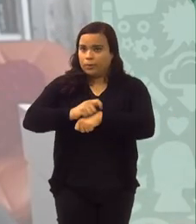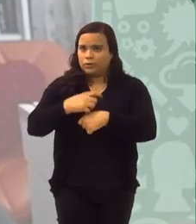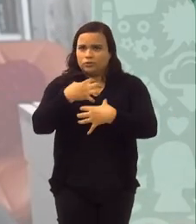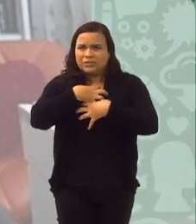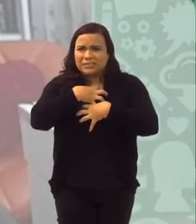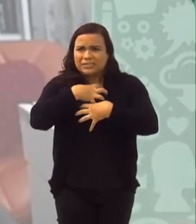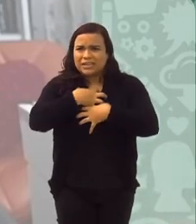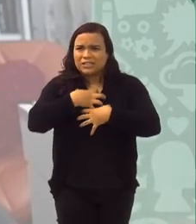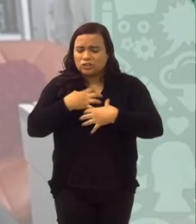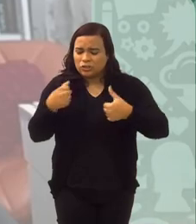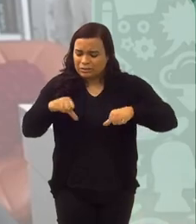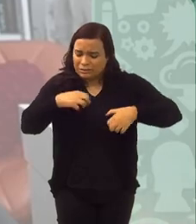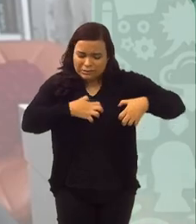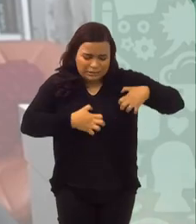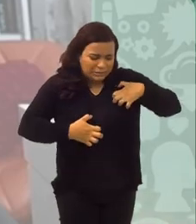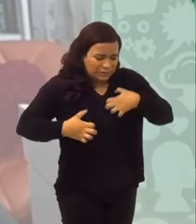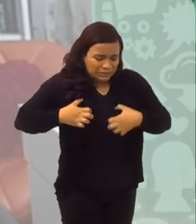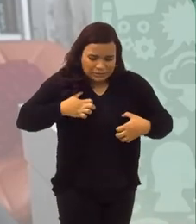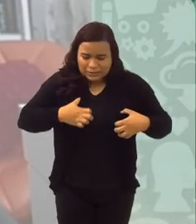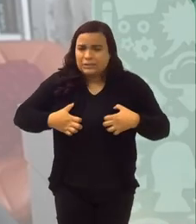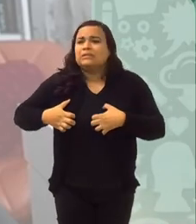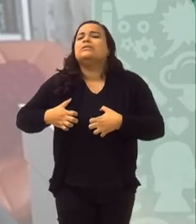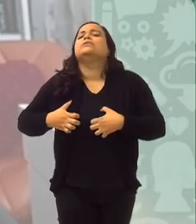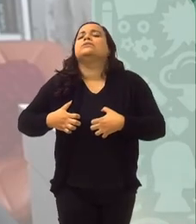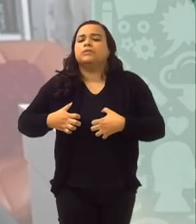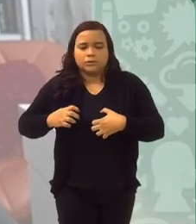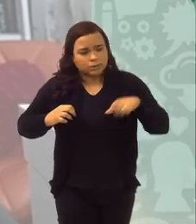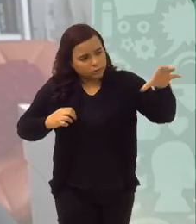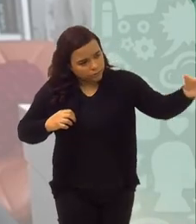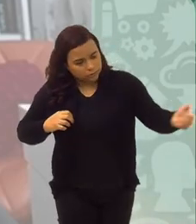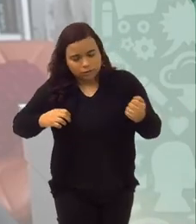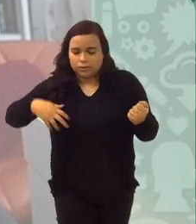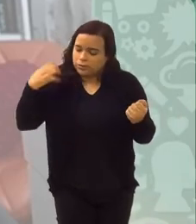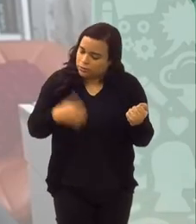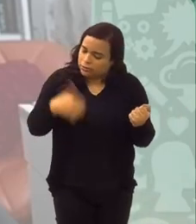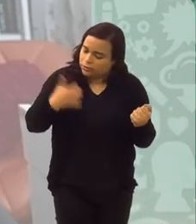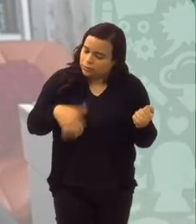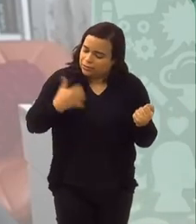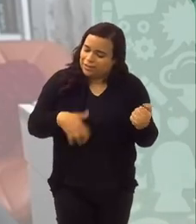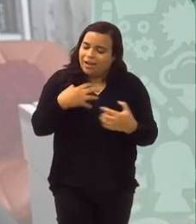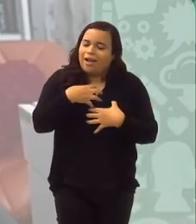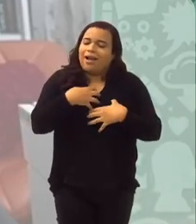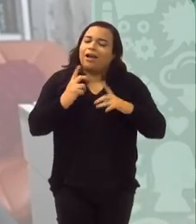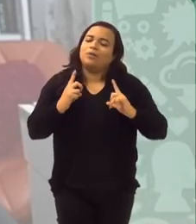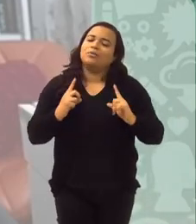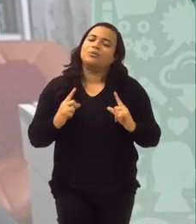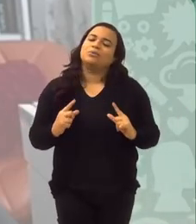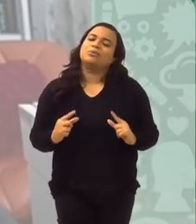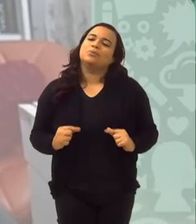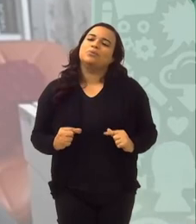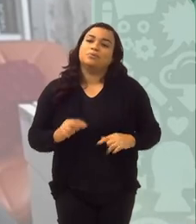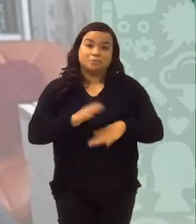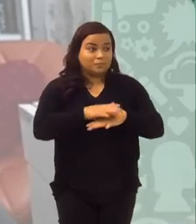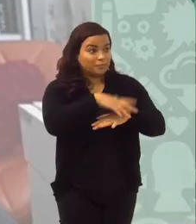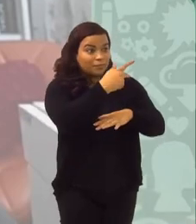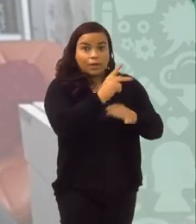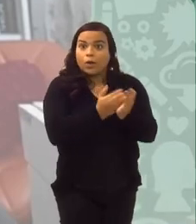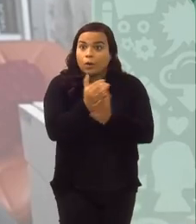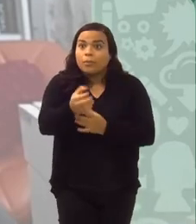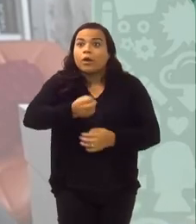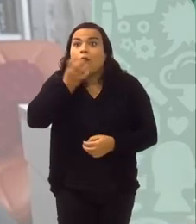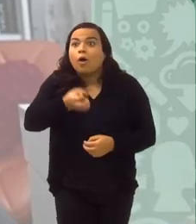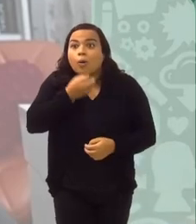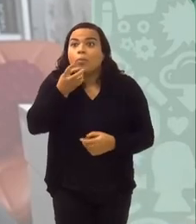estiver se sentindo muito angustiado, né, você usa a sua música. Então ele começou a compor, inclusive,